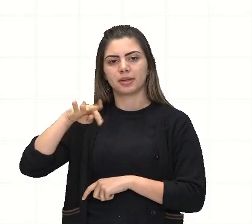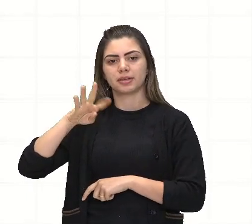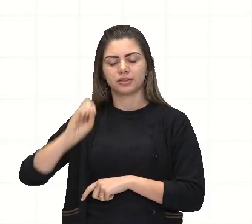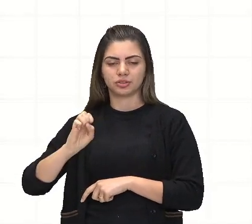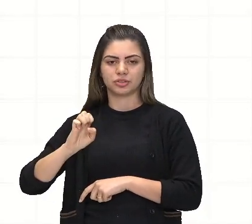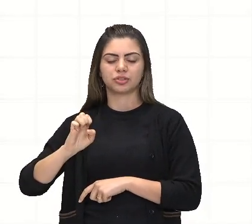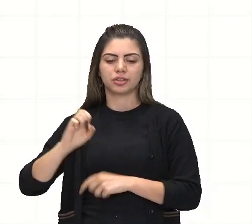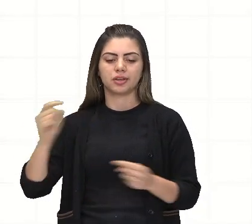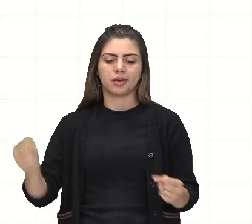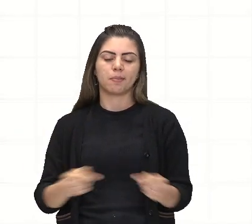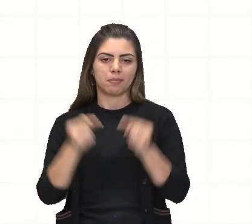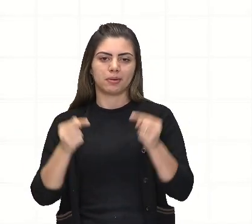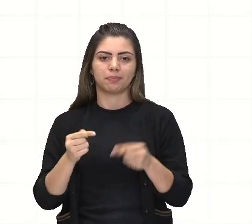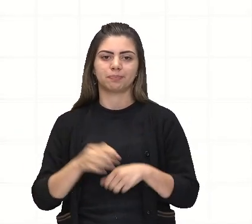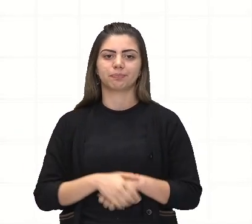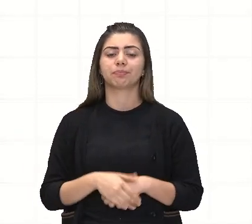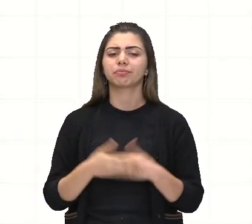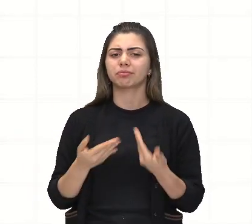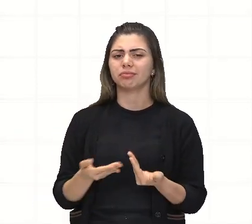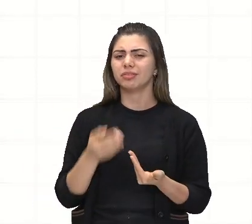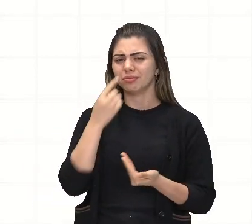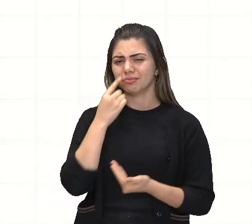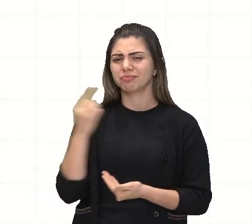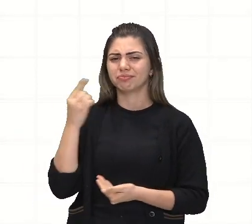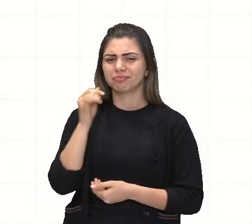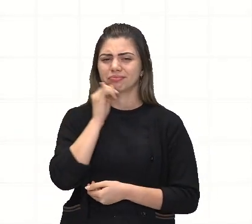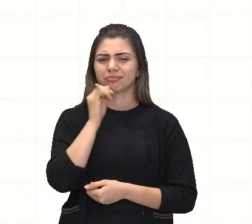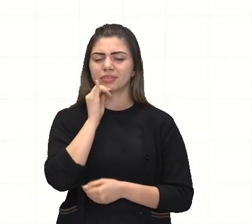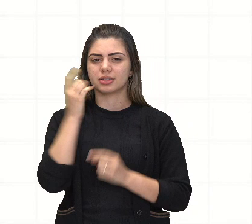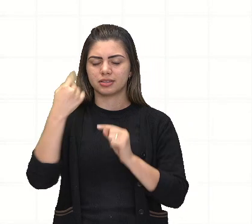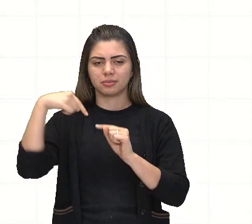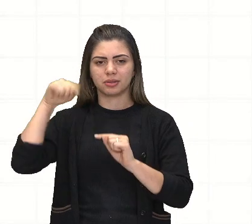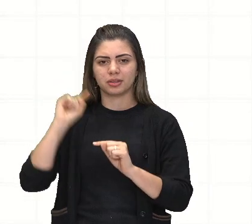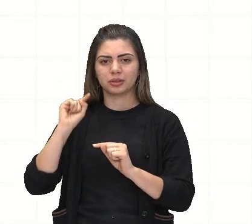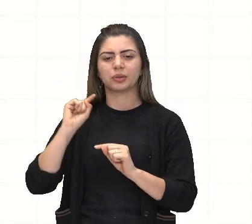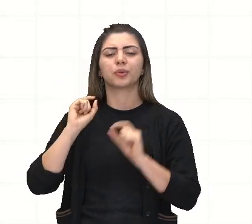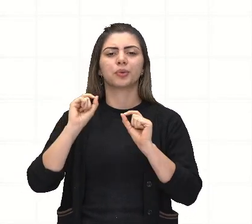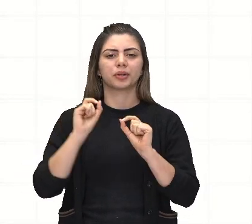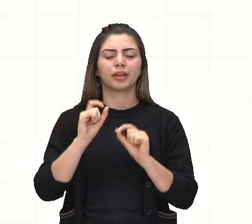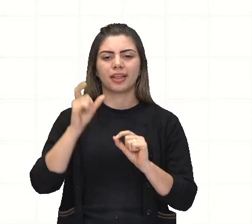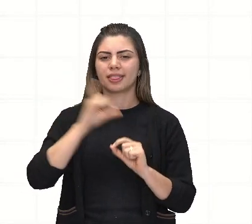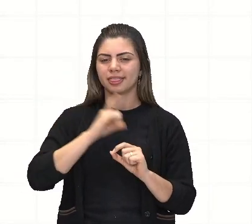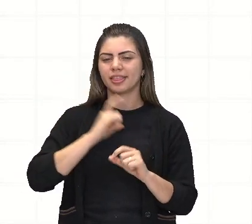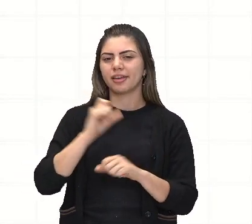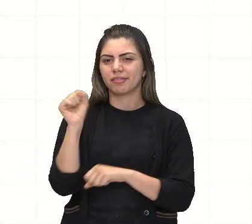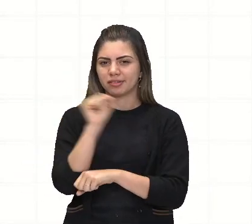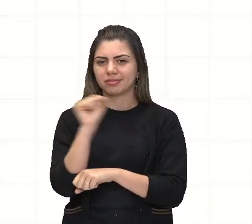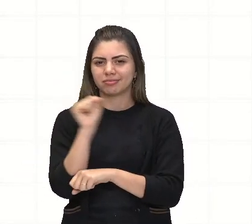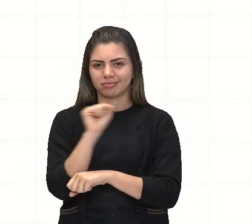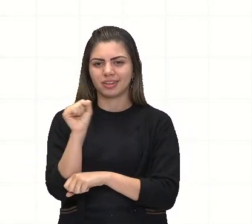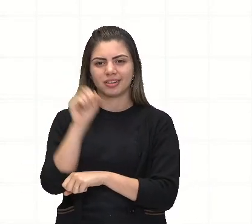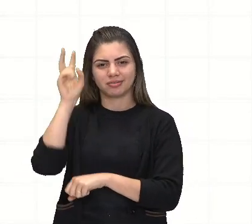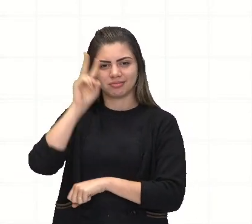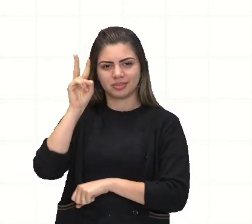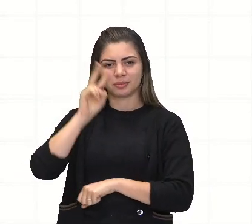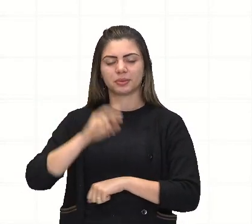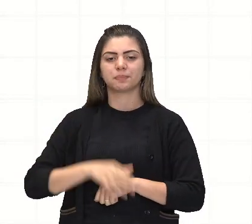proporcionais. Então, veja bem, no exemplo anterior, que foi o do veículo, né, que nós vimos ainda há pouco,